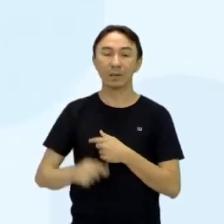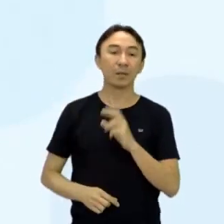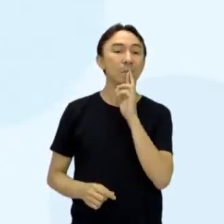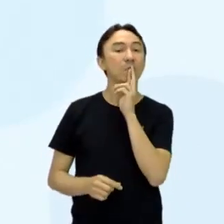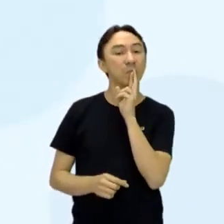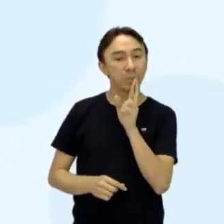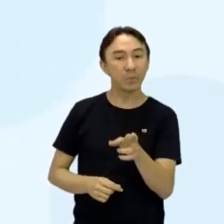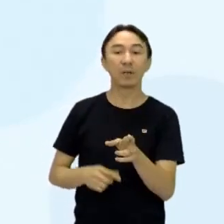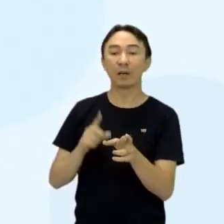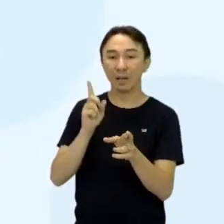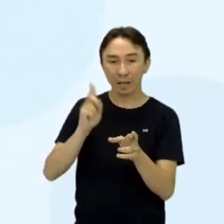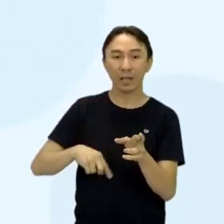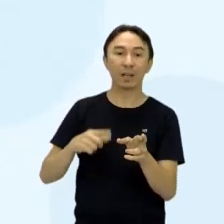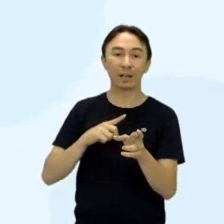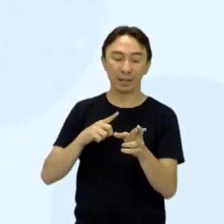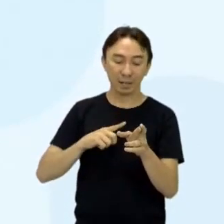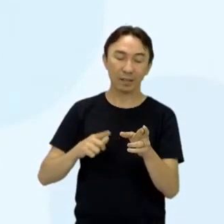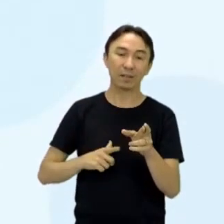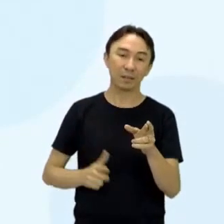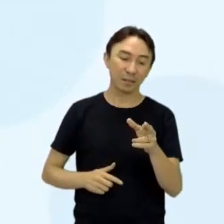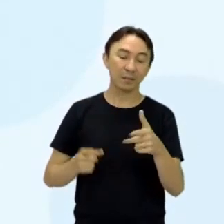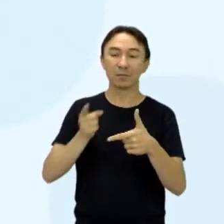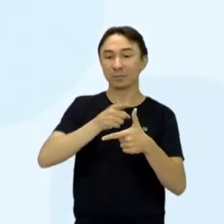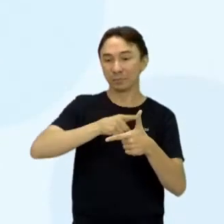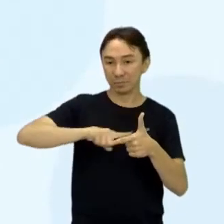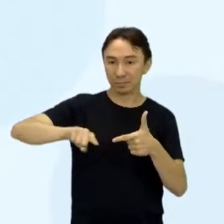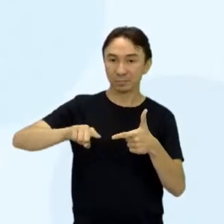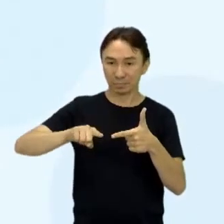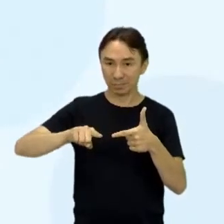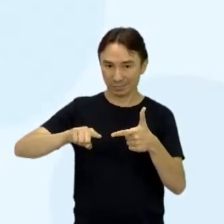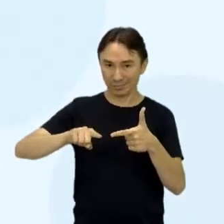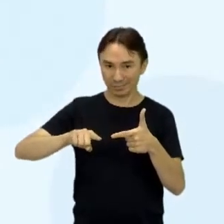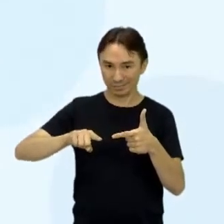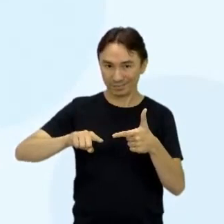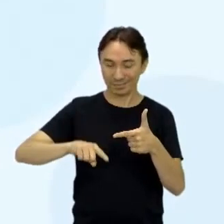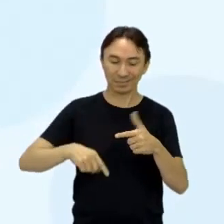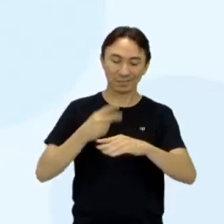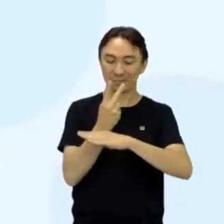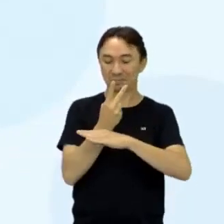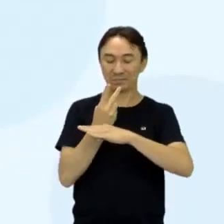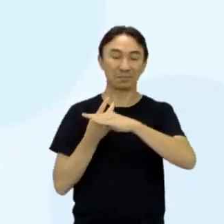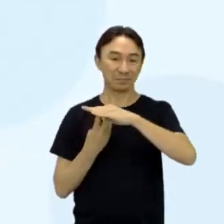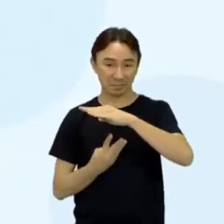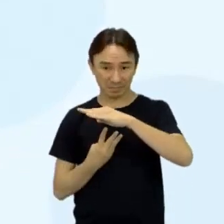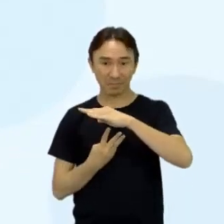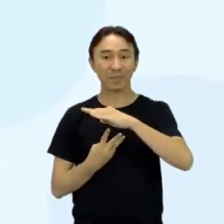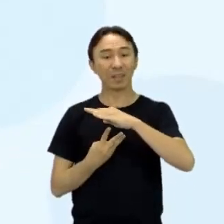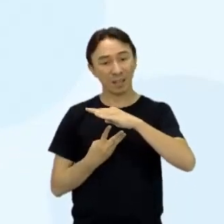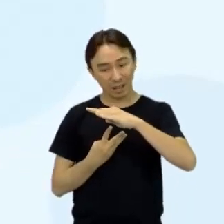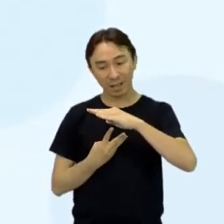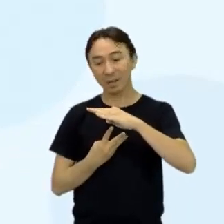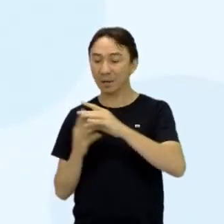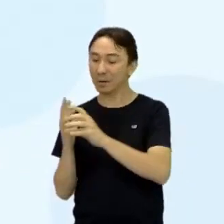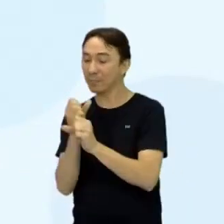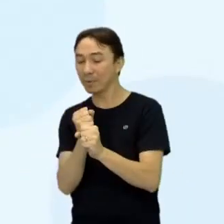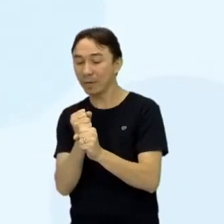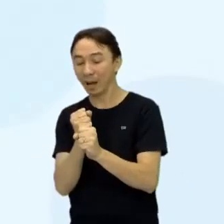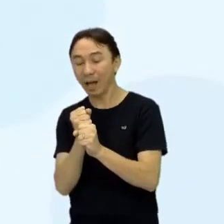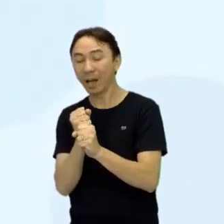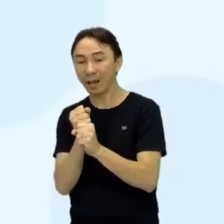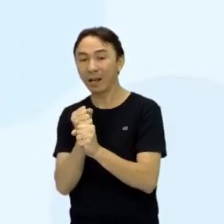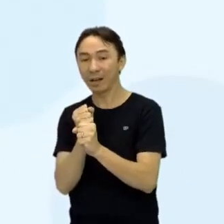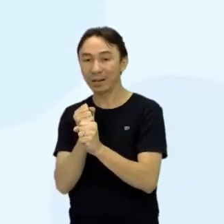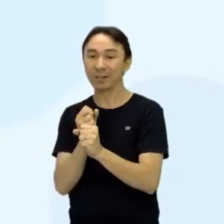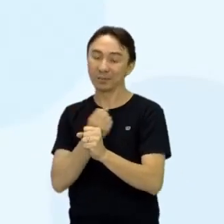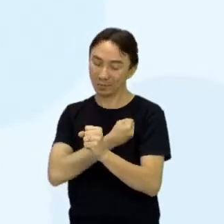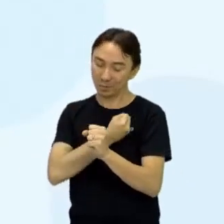resultado disso aqui tem duas formas de aparecer para a gente. Esses números são chamados de racionais. Então, os racionais